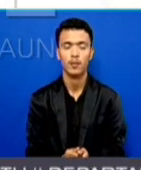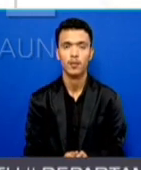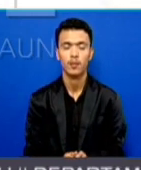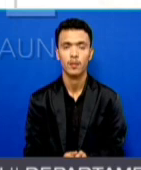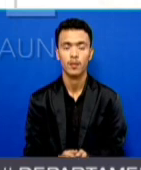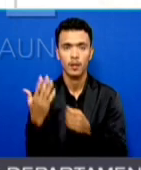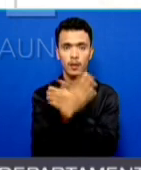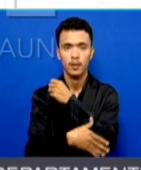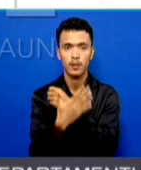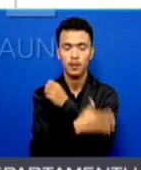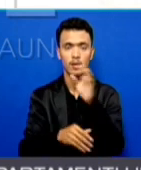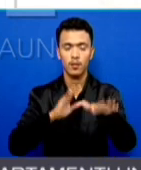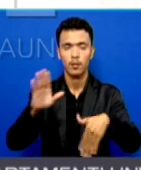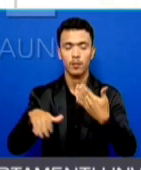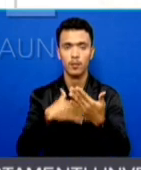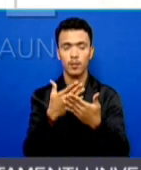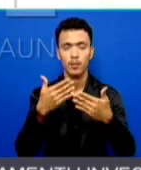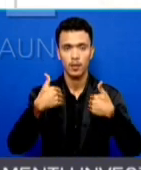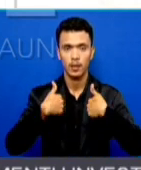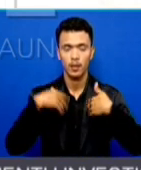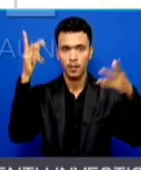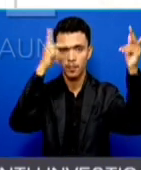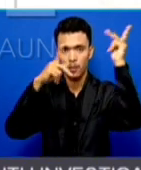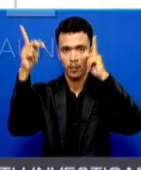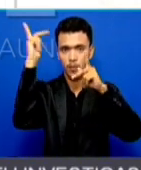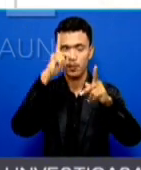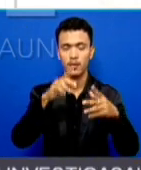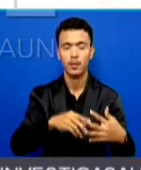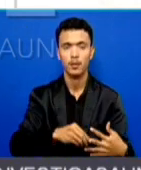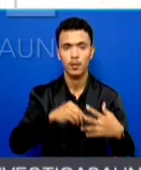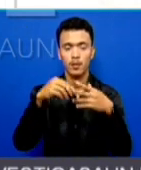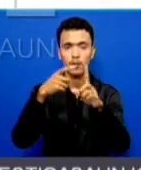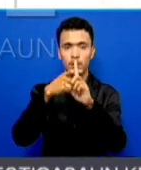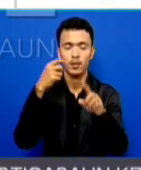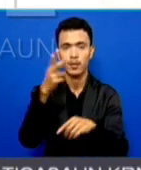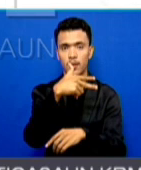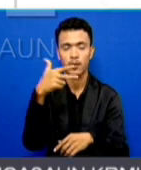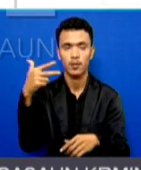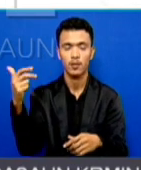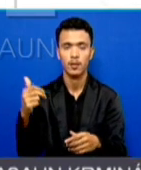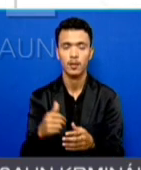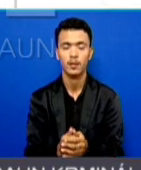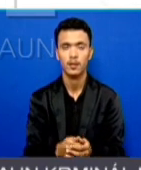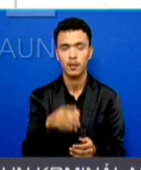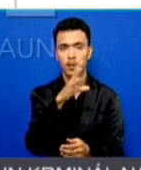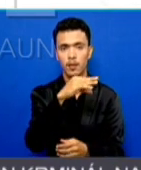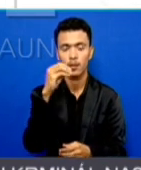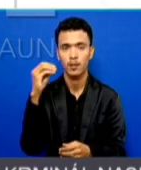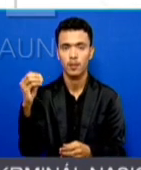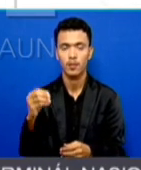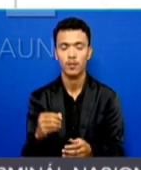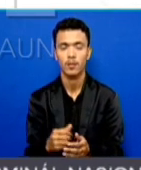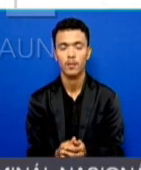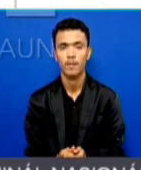E ia ser que nem o todo, ia ser uma preocupação. Ali o maior é a Macronésia. Então, nós vamos saber,